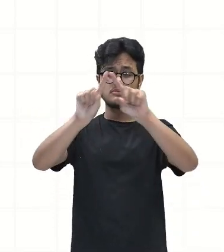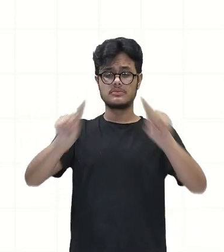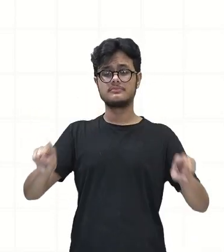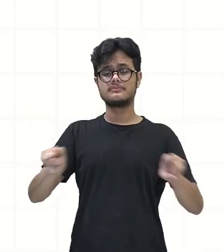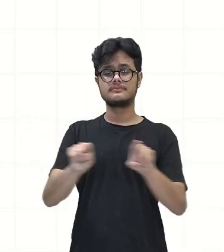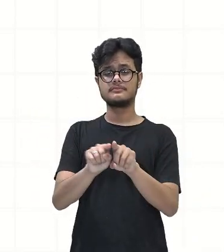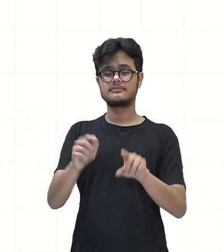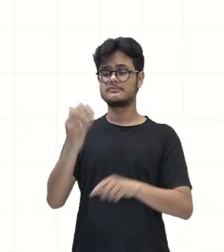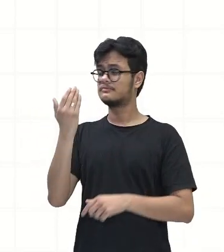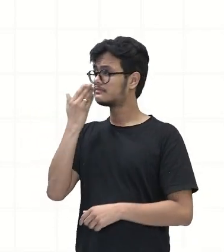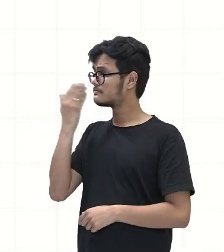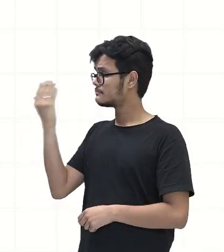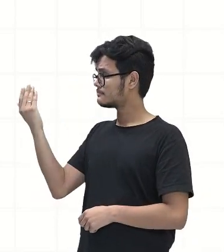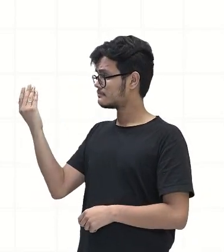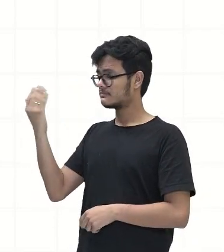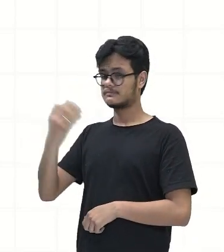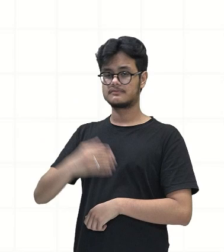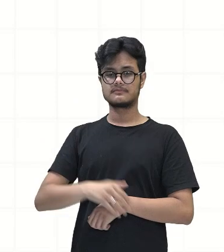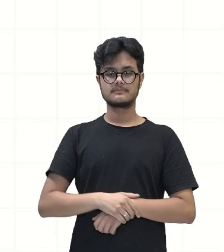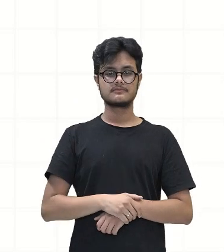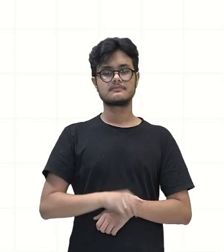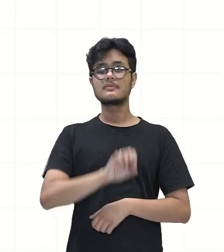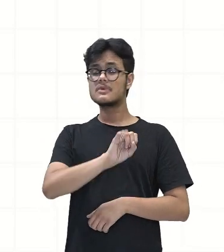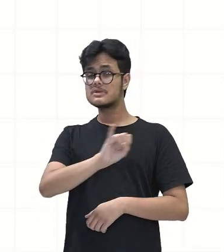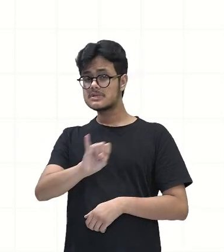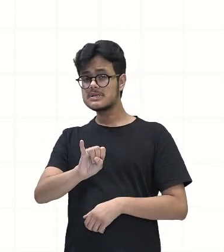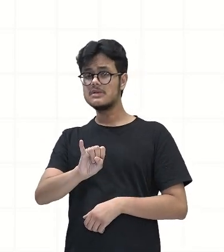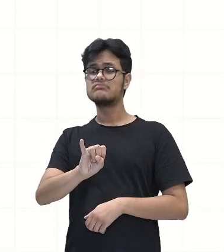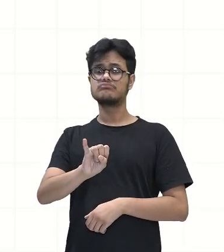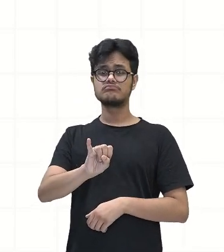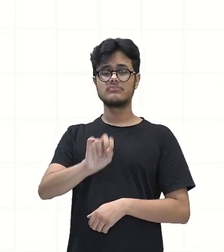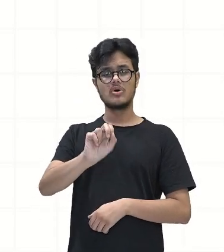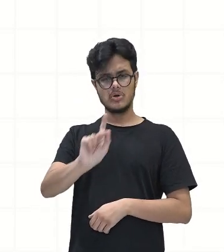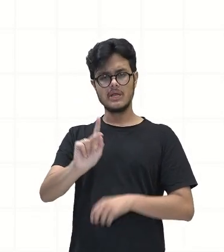do triângulo equilátero a seguir? Se ele é equilátero